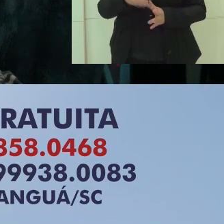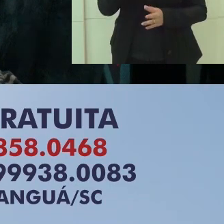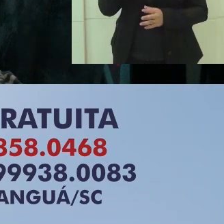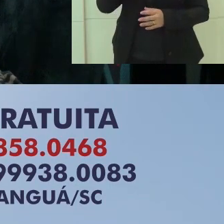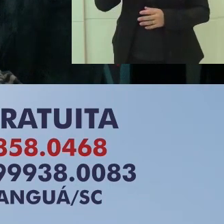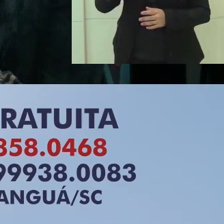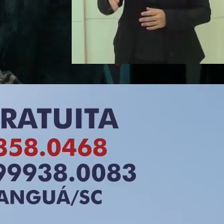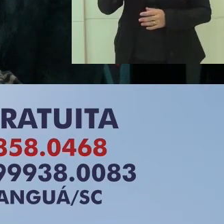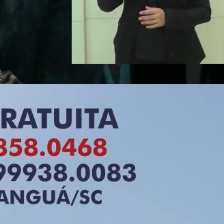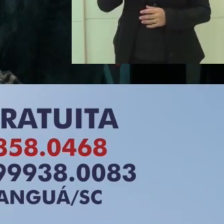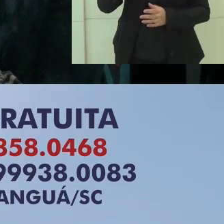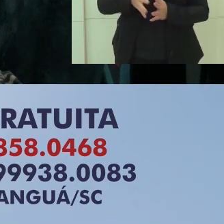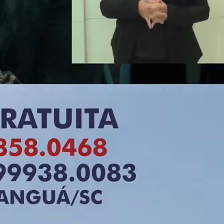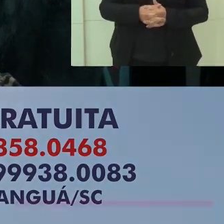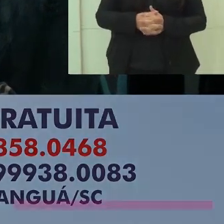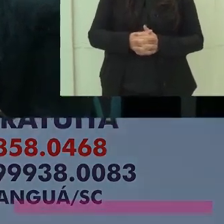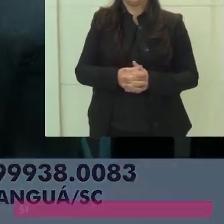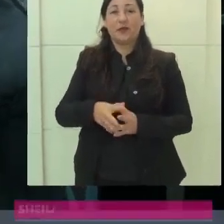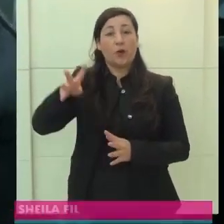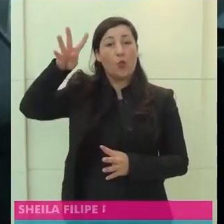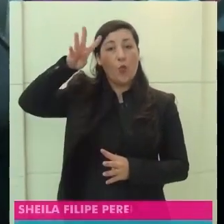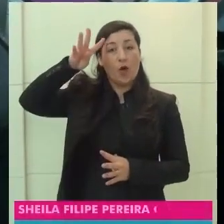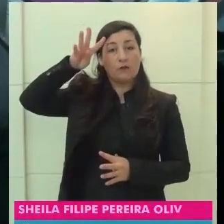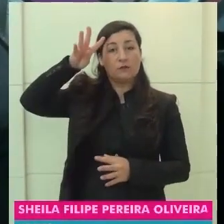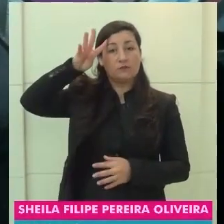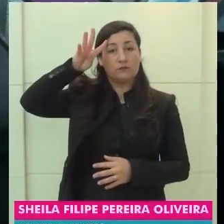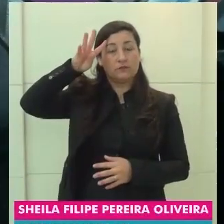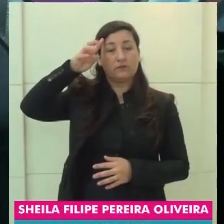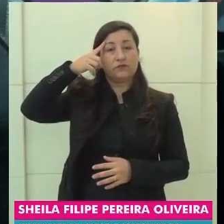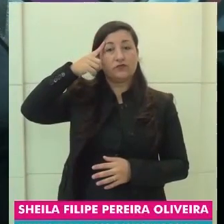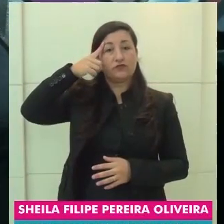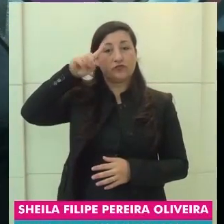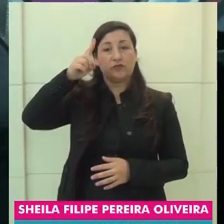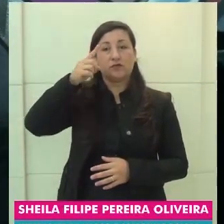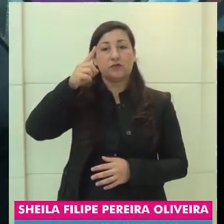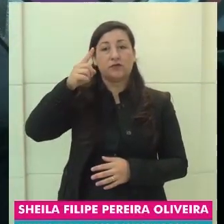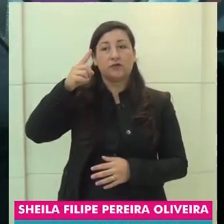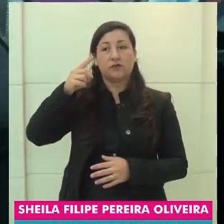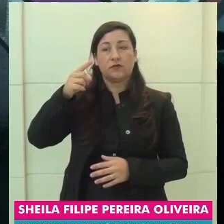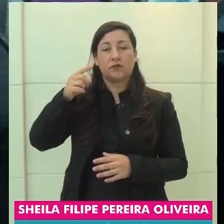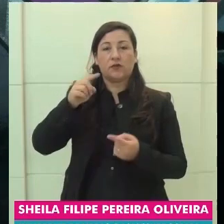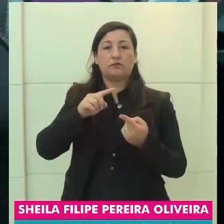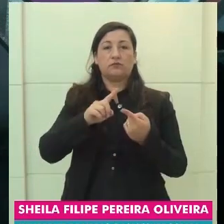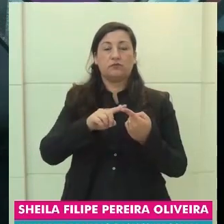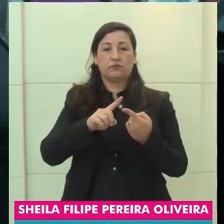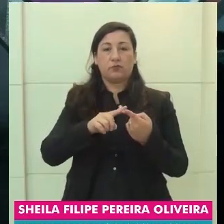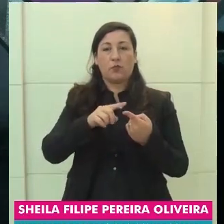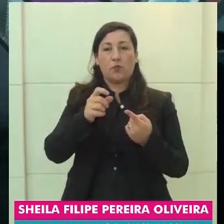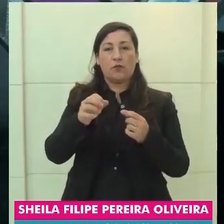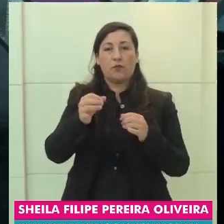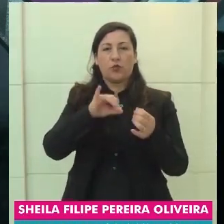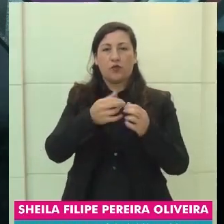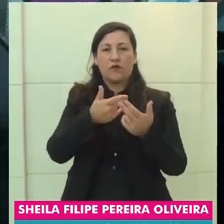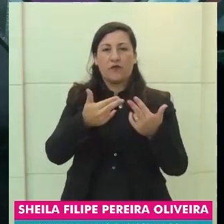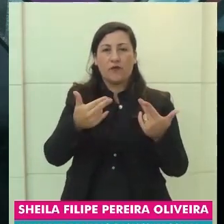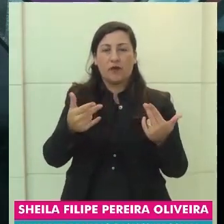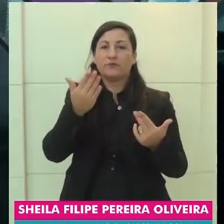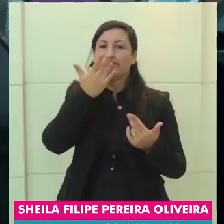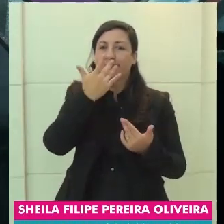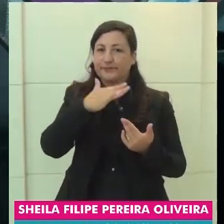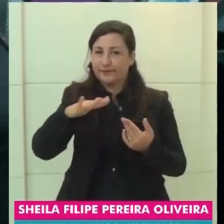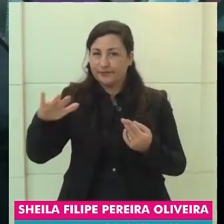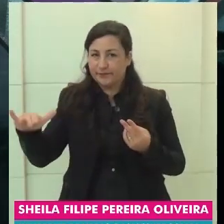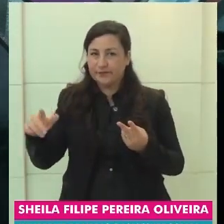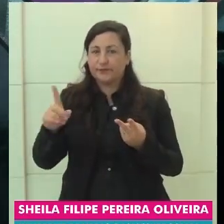né? Ó, parceira. Oxe, quartas-feiras, dia dos produtos em oferta aí para a